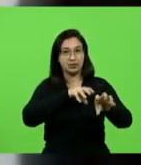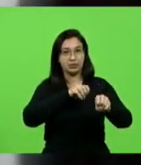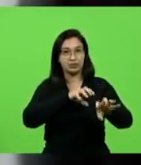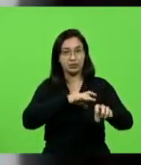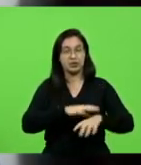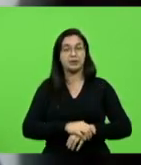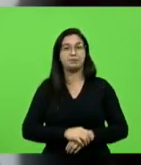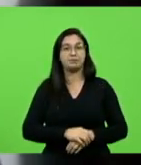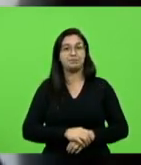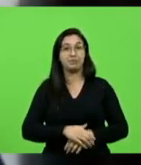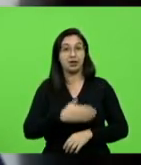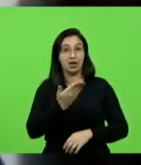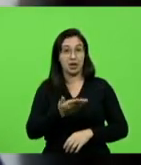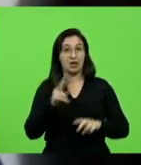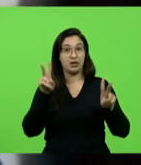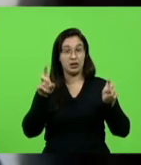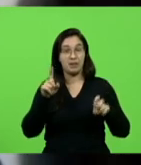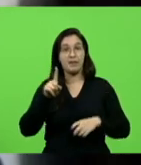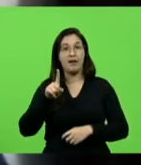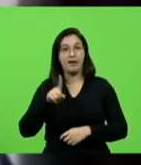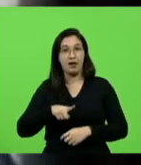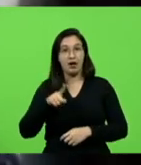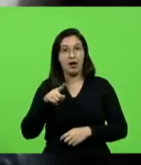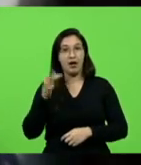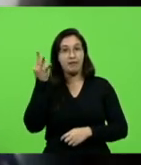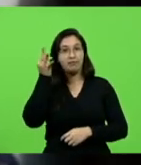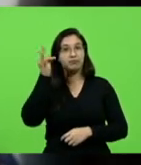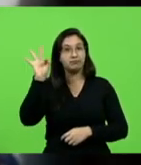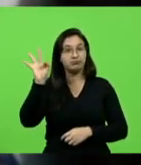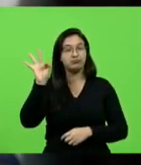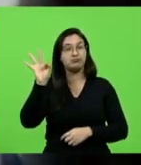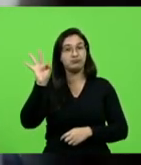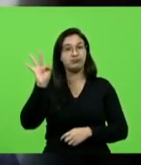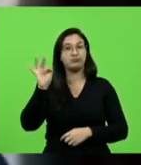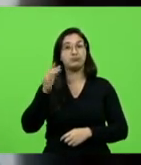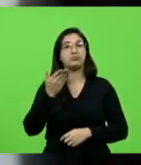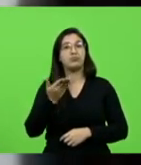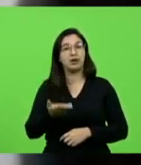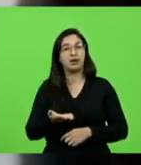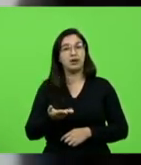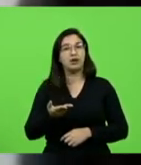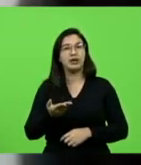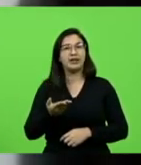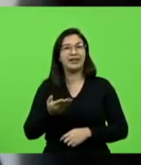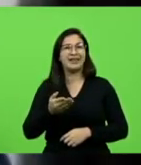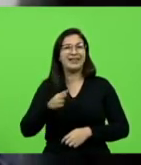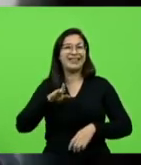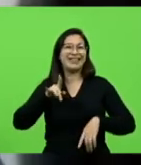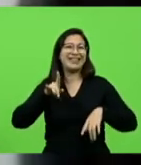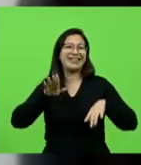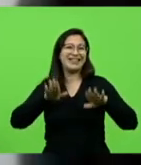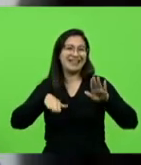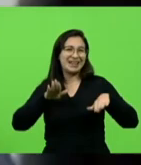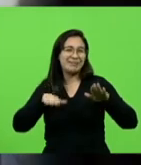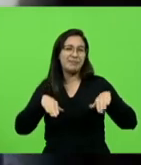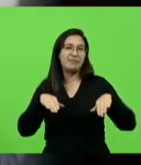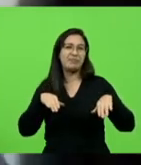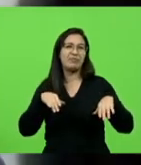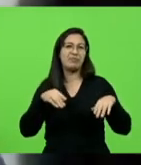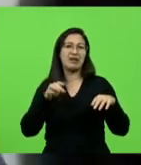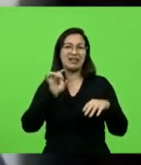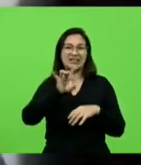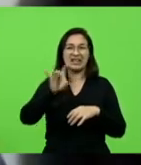Educação é uma filosofia, é algo que depende da visão de mundo de cada um, e existe